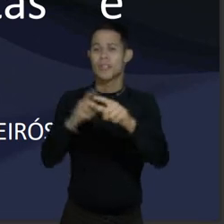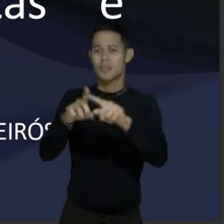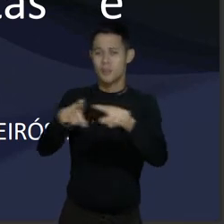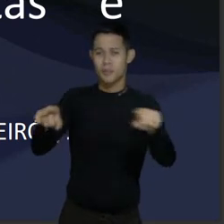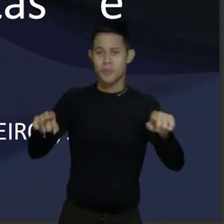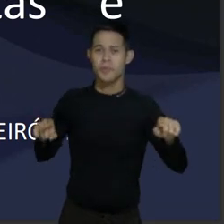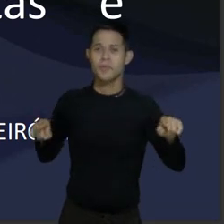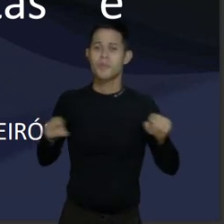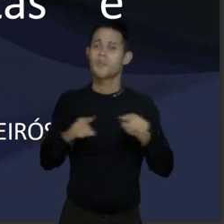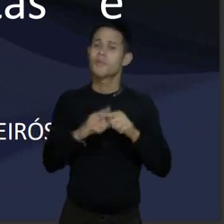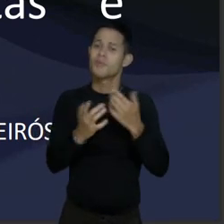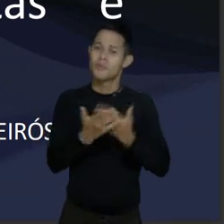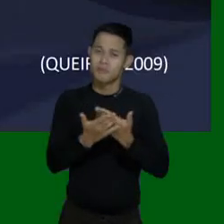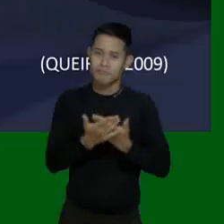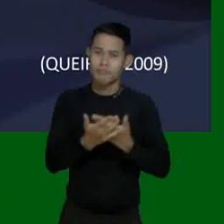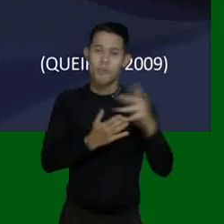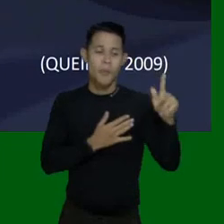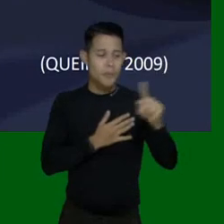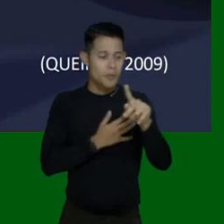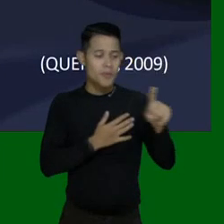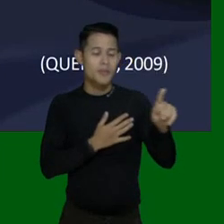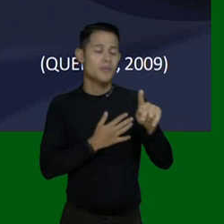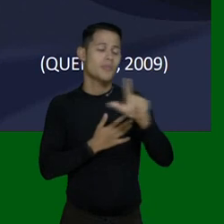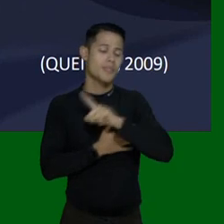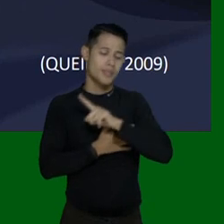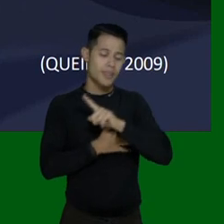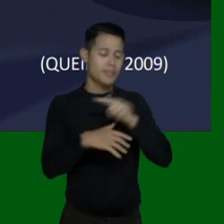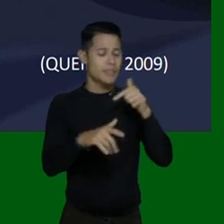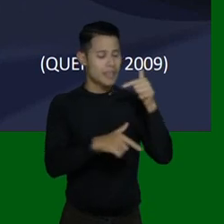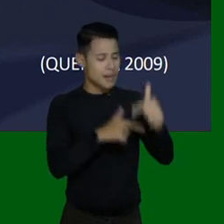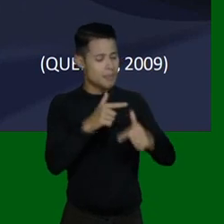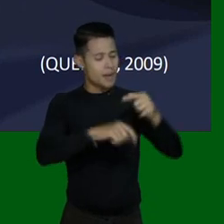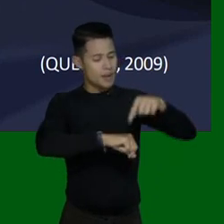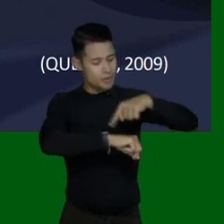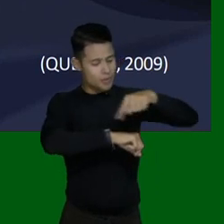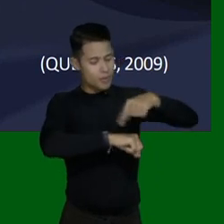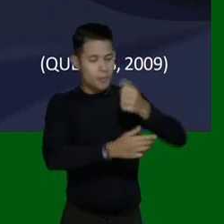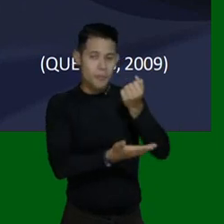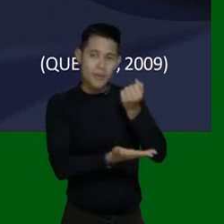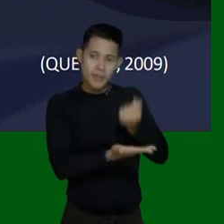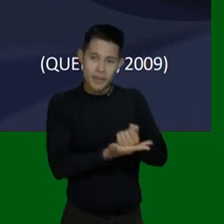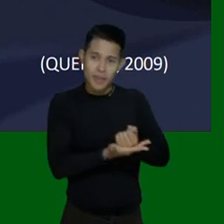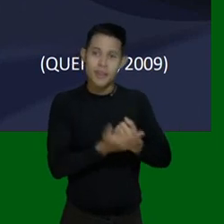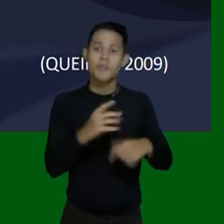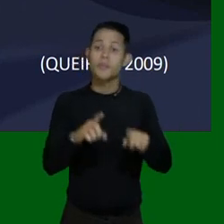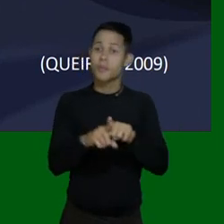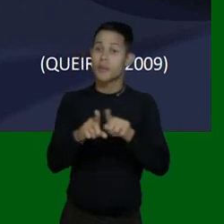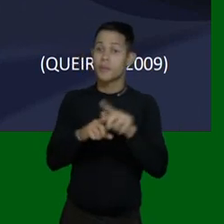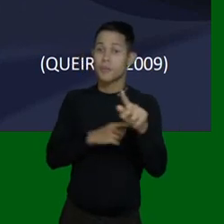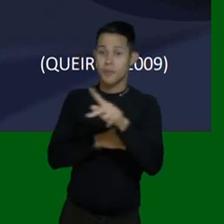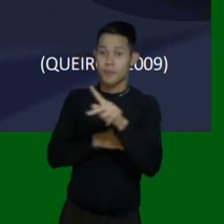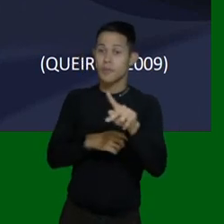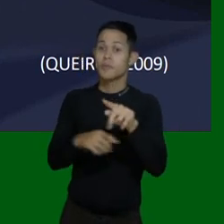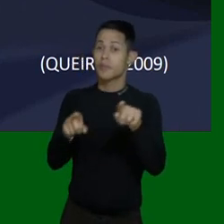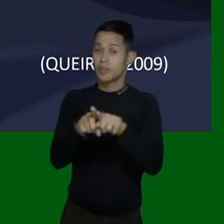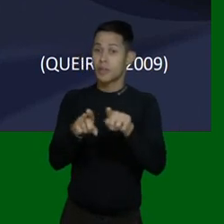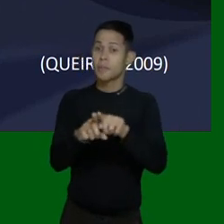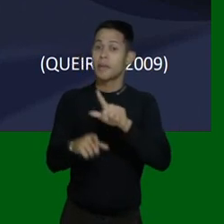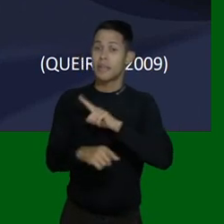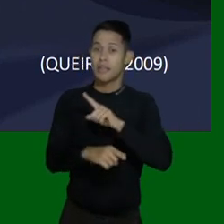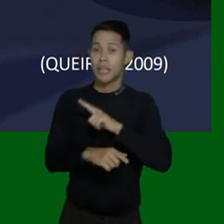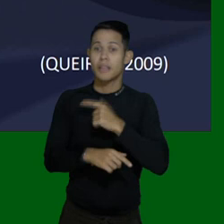tem uma carga muito pesada tem também porque o professor também tem muito muito soluço na garganta